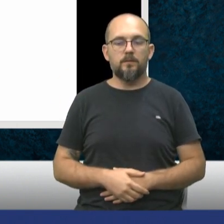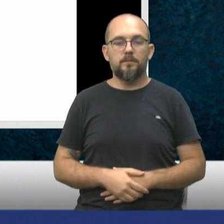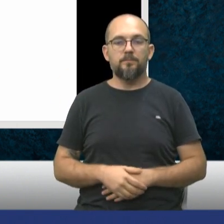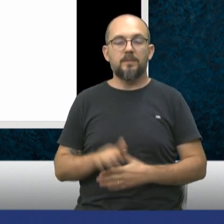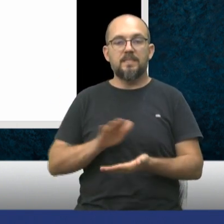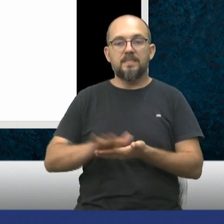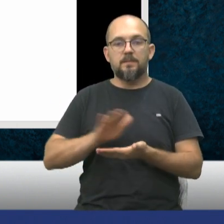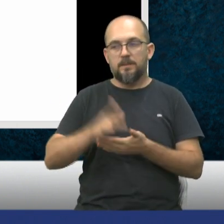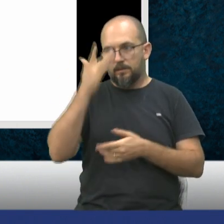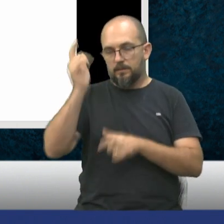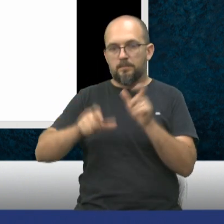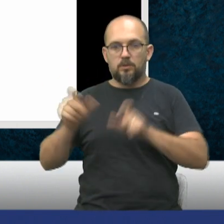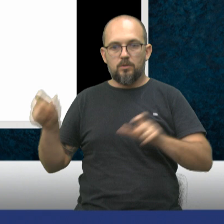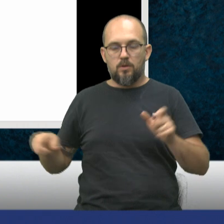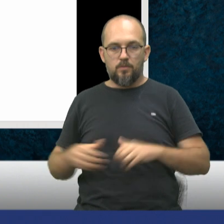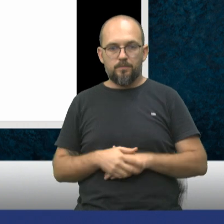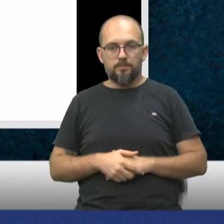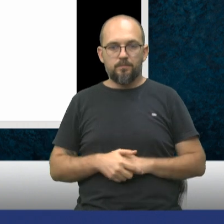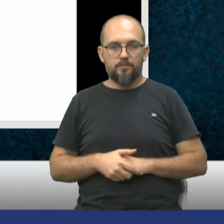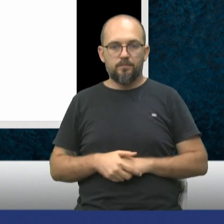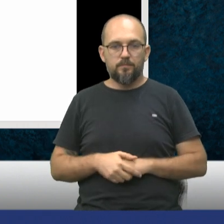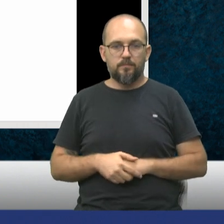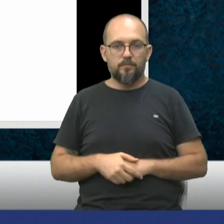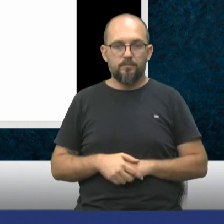Despesa com pessoal.